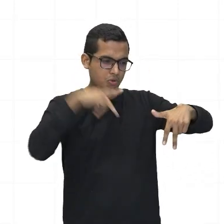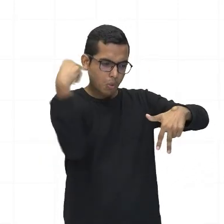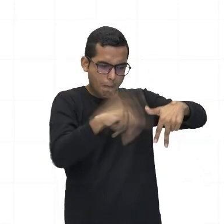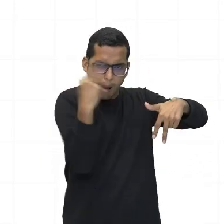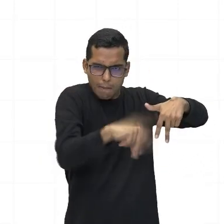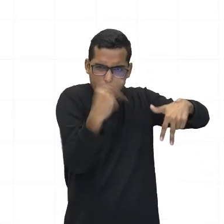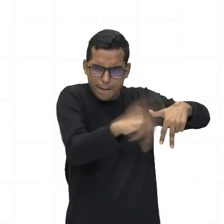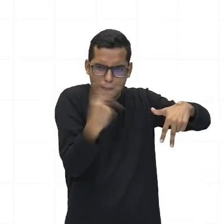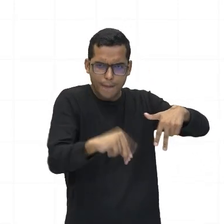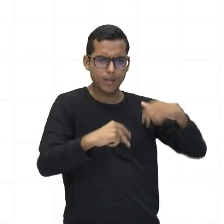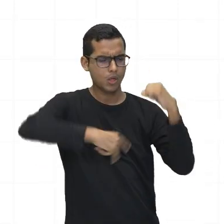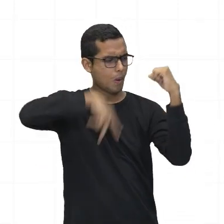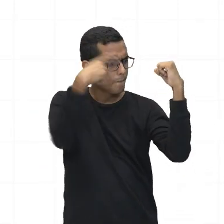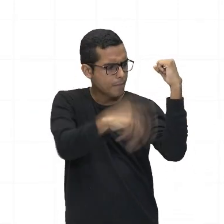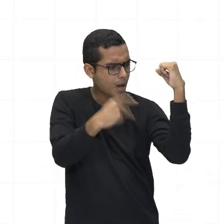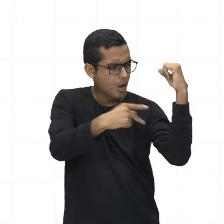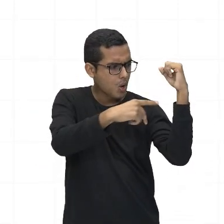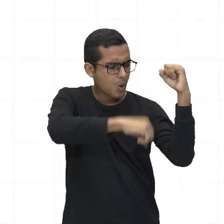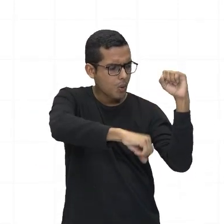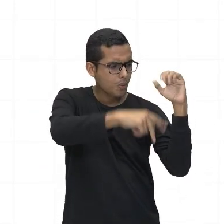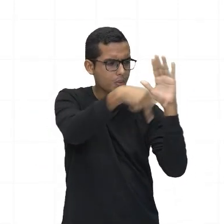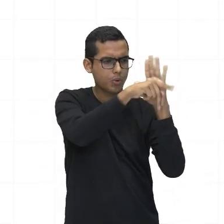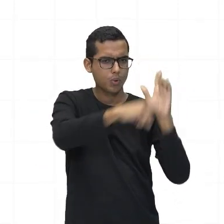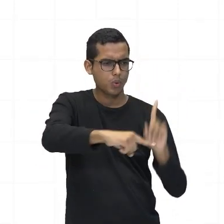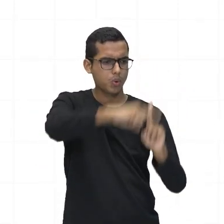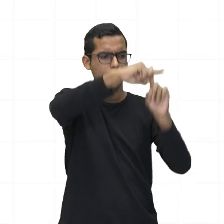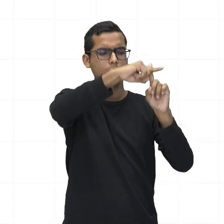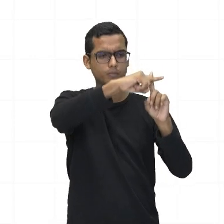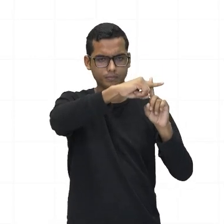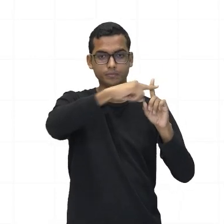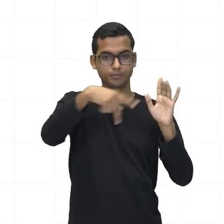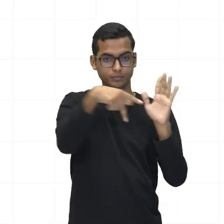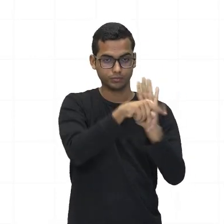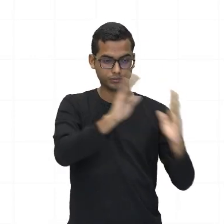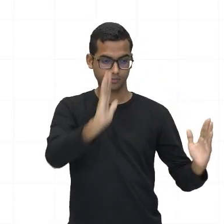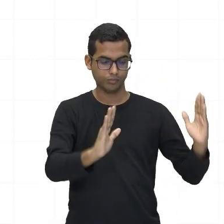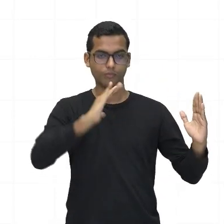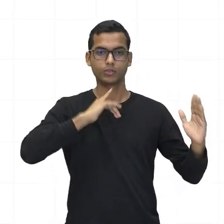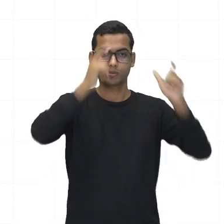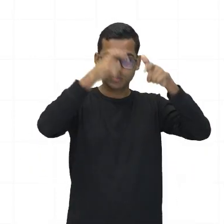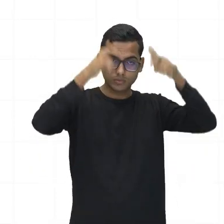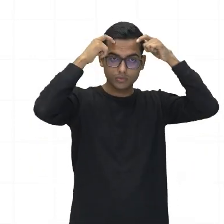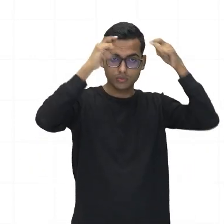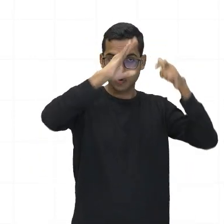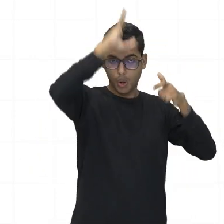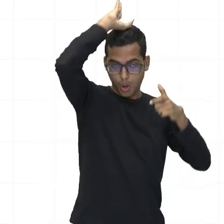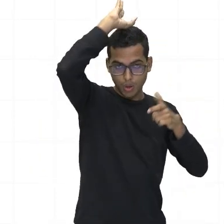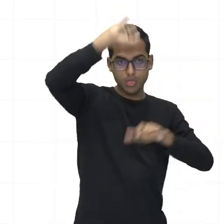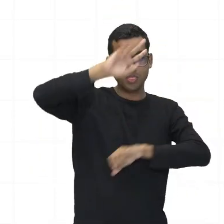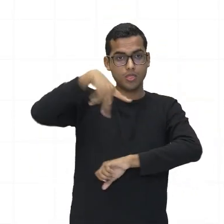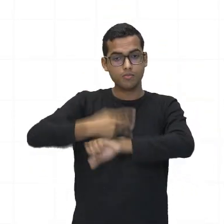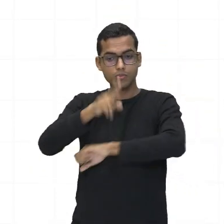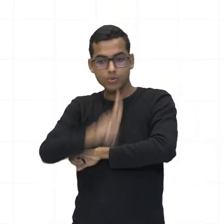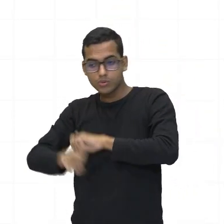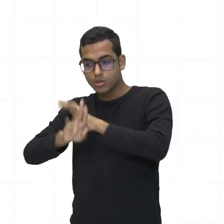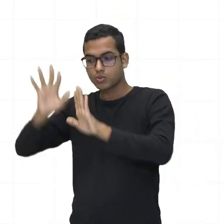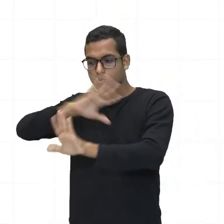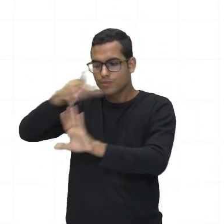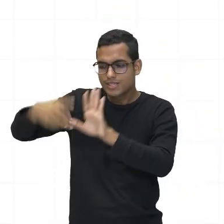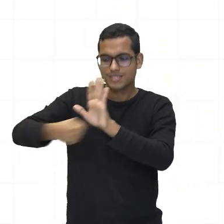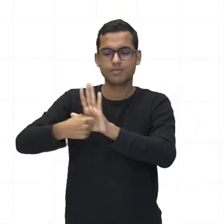de condenação à morte, como era usado no período do Império Romano, em um símbolo de salvação, de